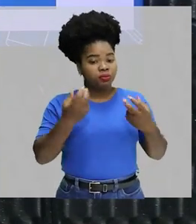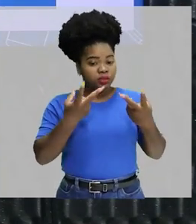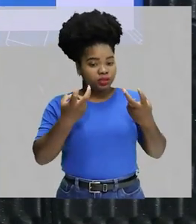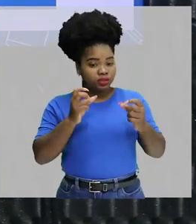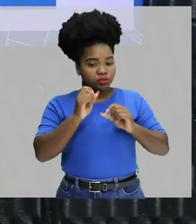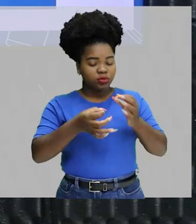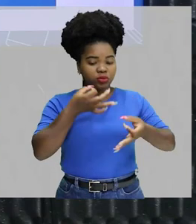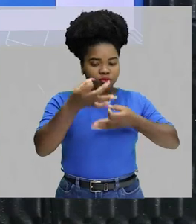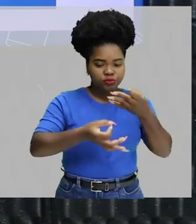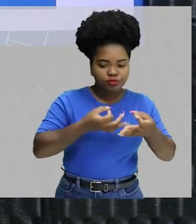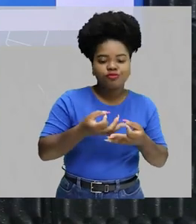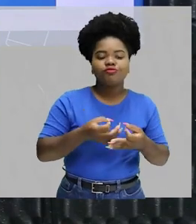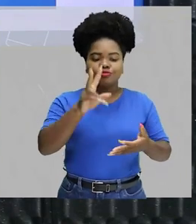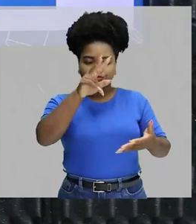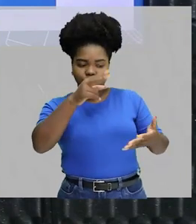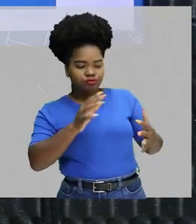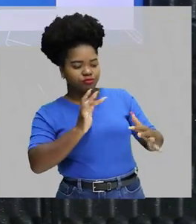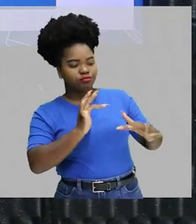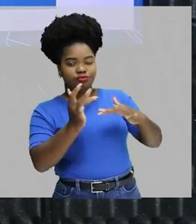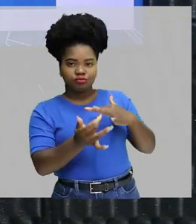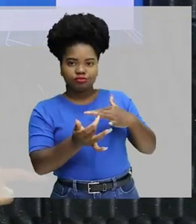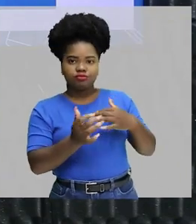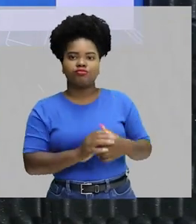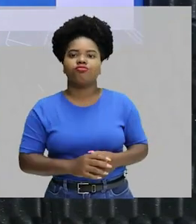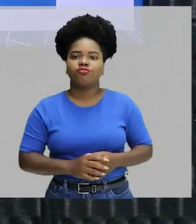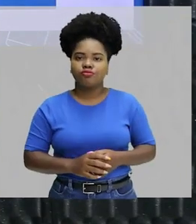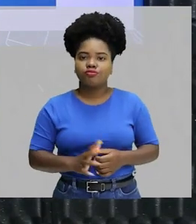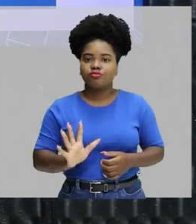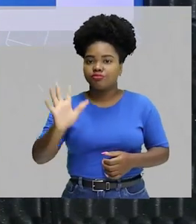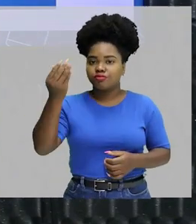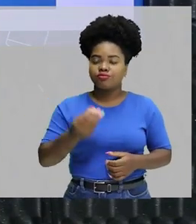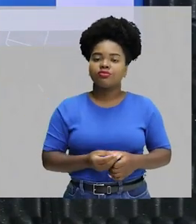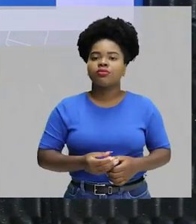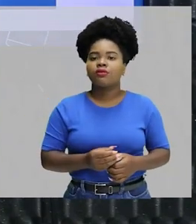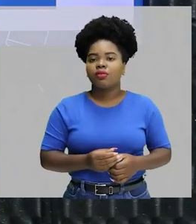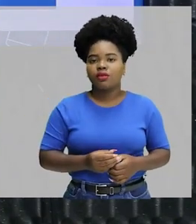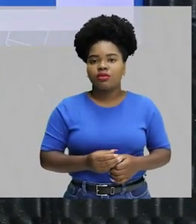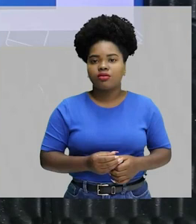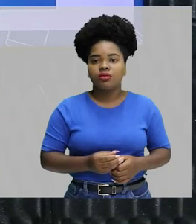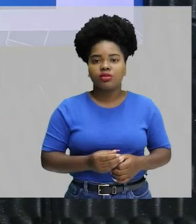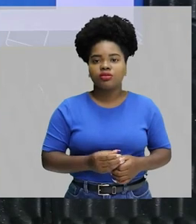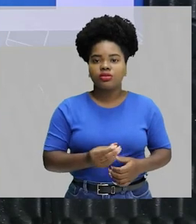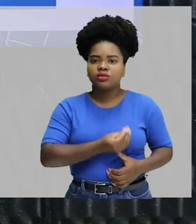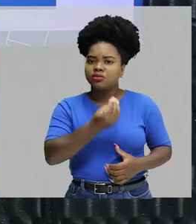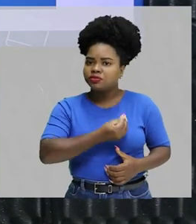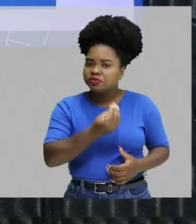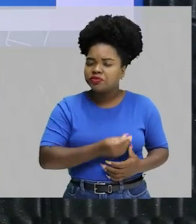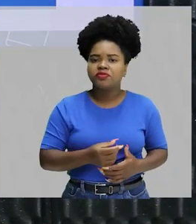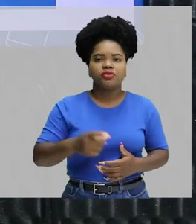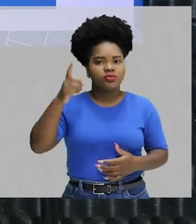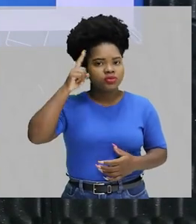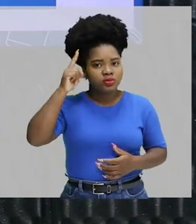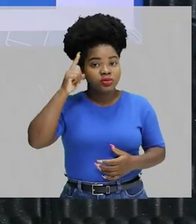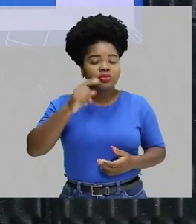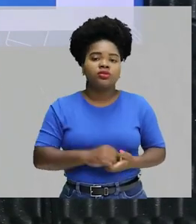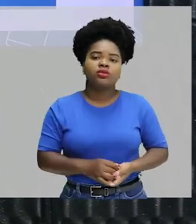estamos lendo aí em redes sociais certo por situações que nós temos vivido e visto exemplos assim terríveis